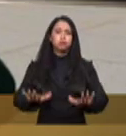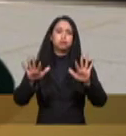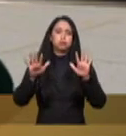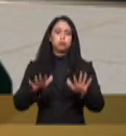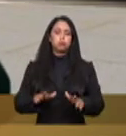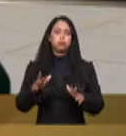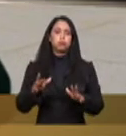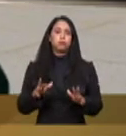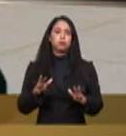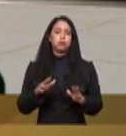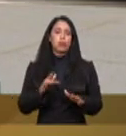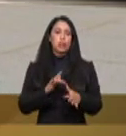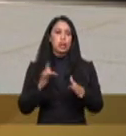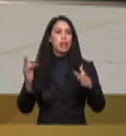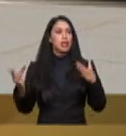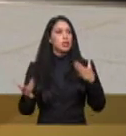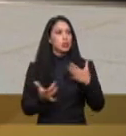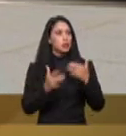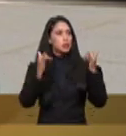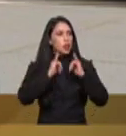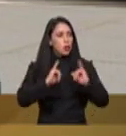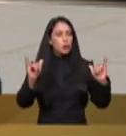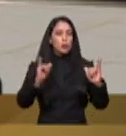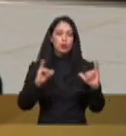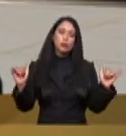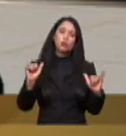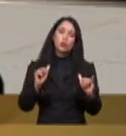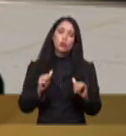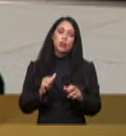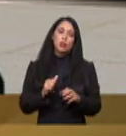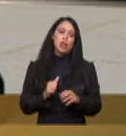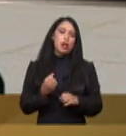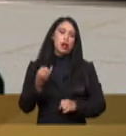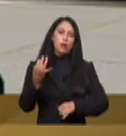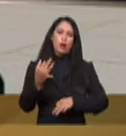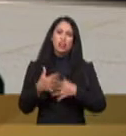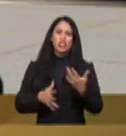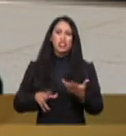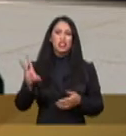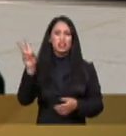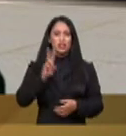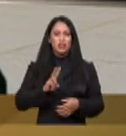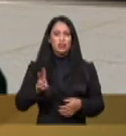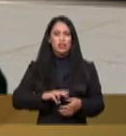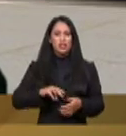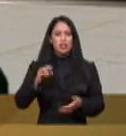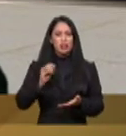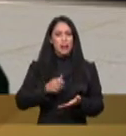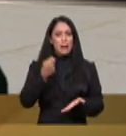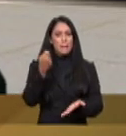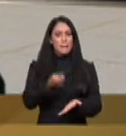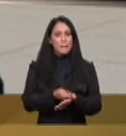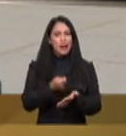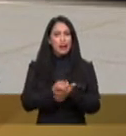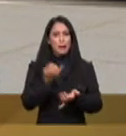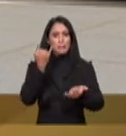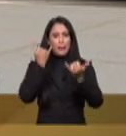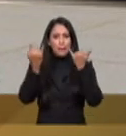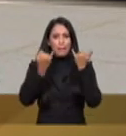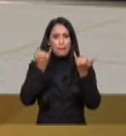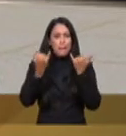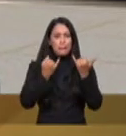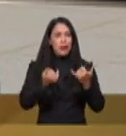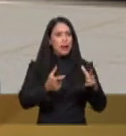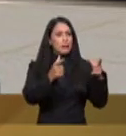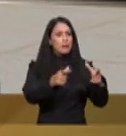em rede social, um anúncio que pode ser exibido por uma quantidade de vezes proporcional ao investimento feito pelo anunciante em